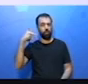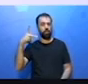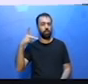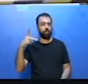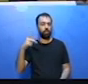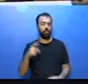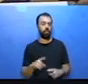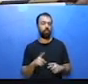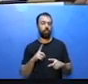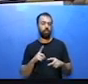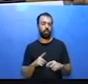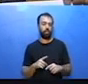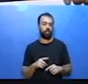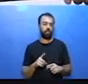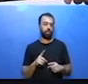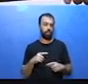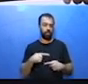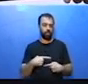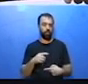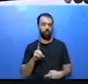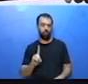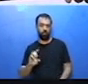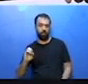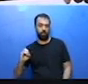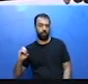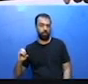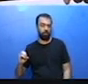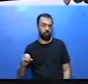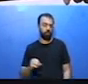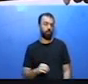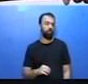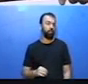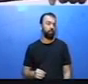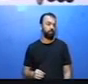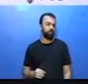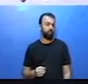10. 10 vezes 10, 100.